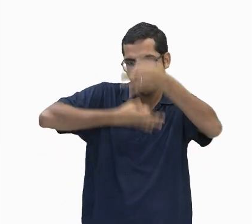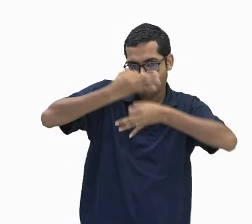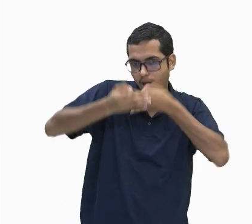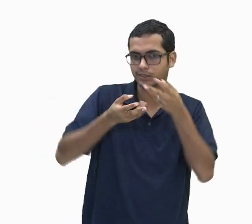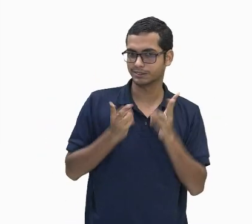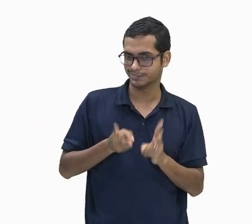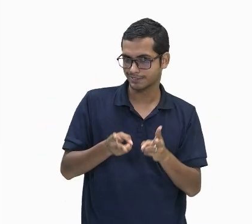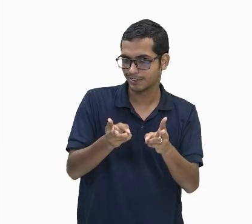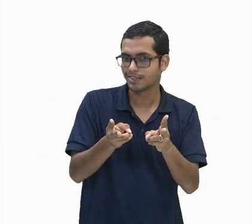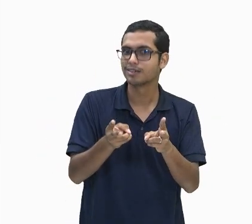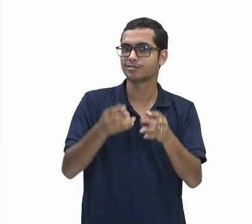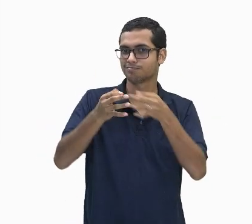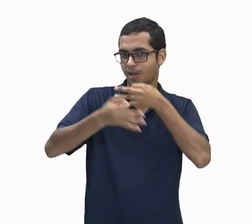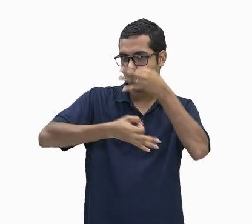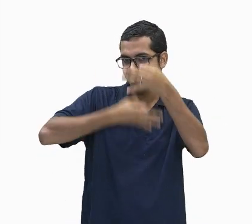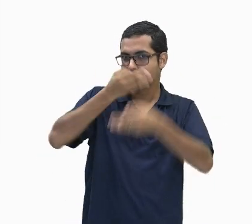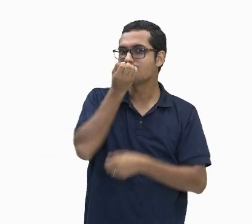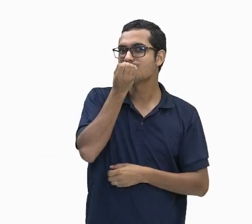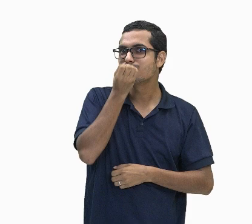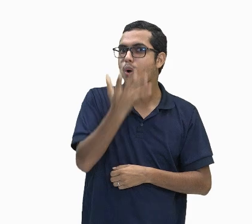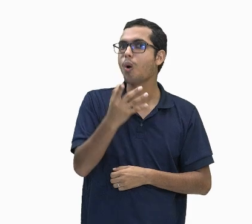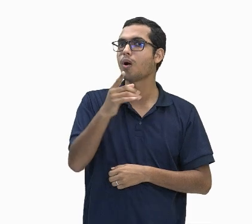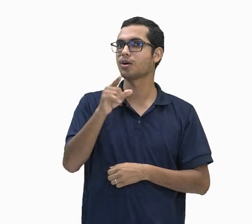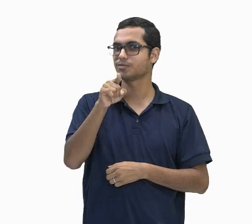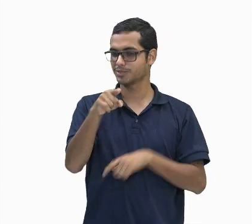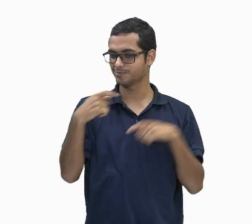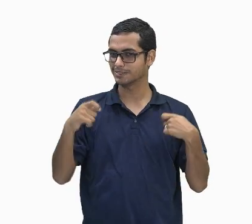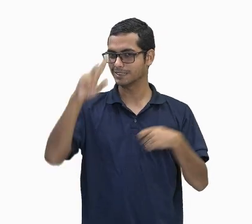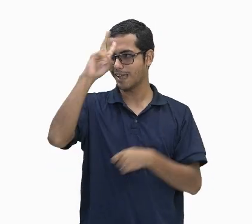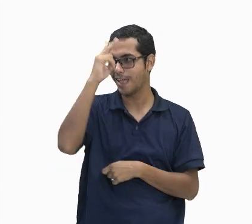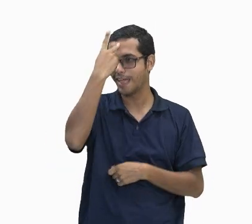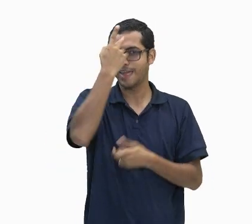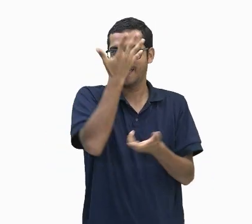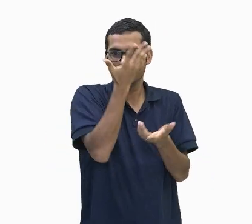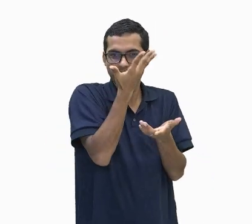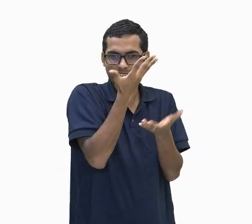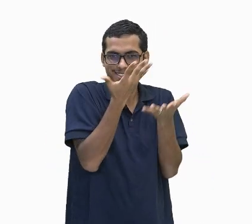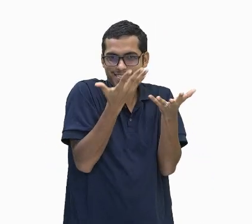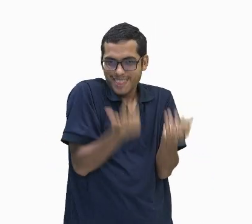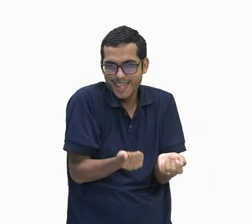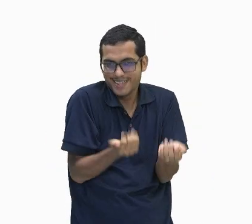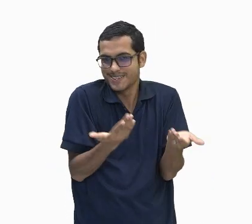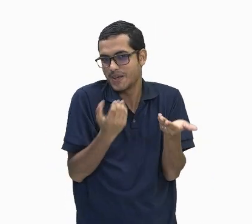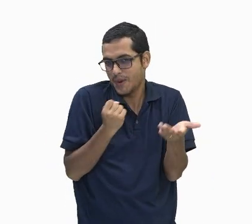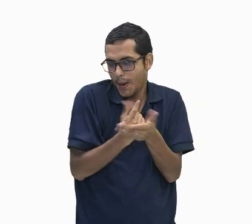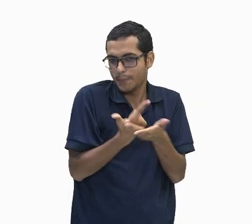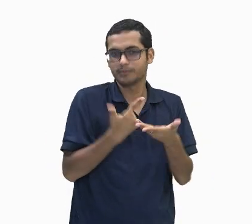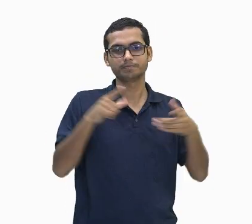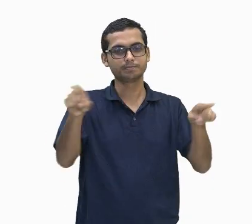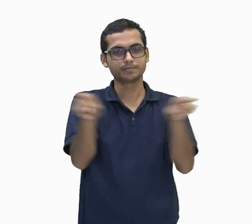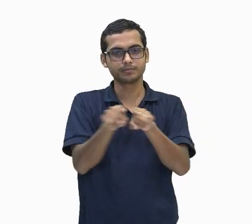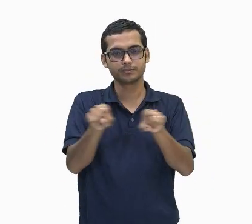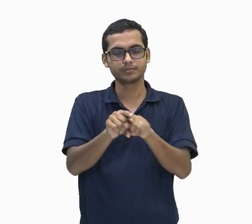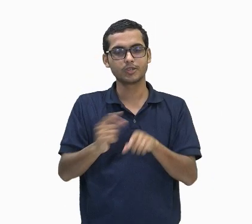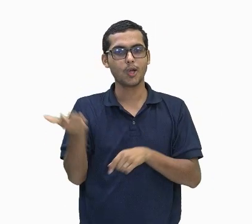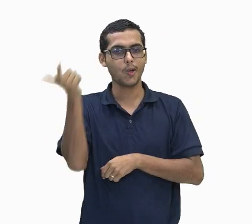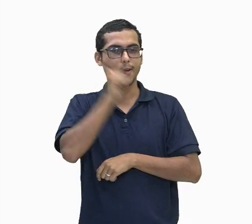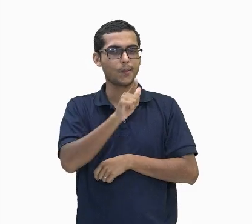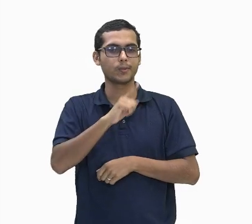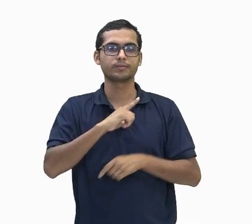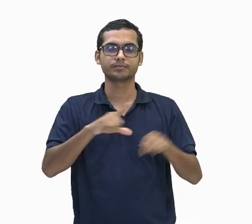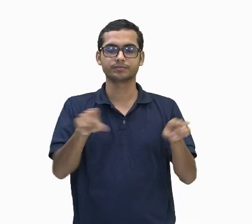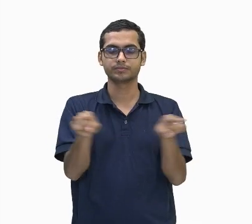te convencer, correto? A adquirir o produto, a mudar de comportamento. São